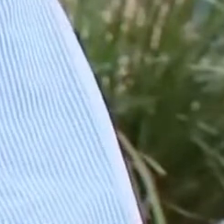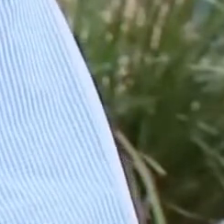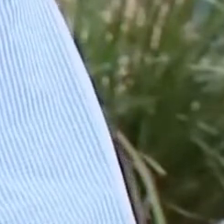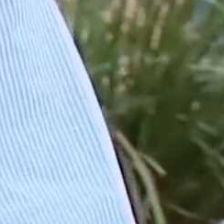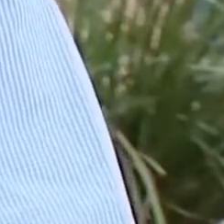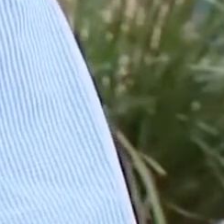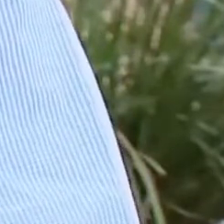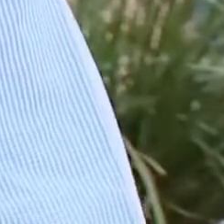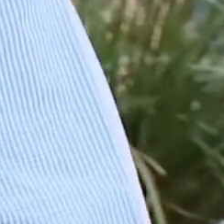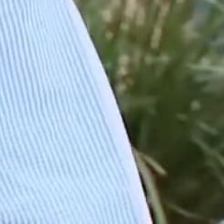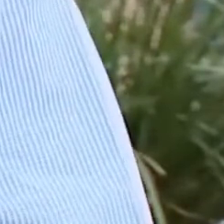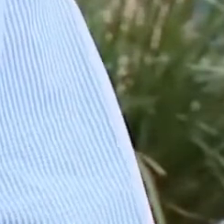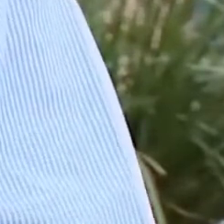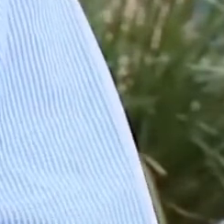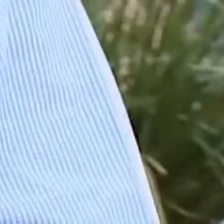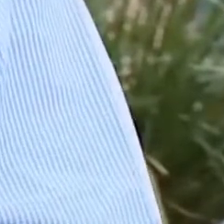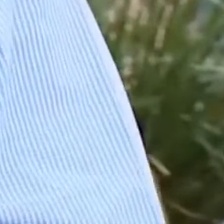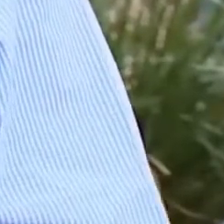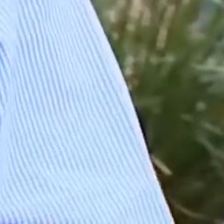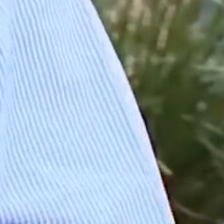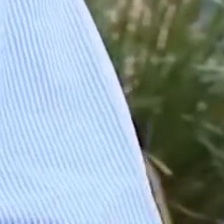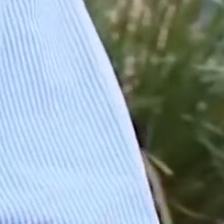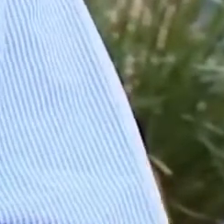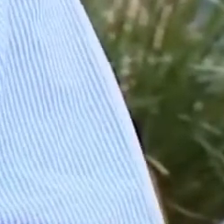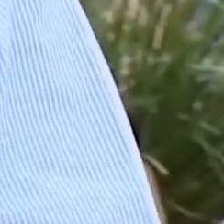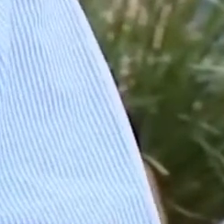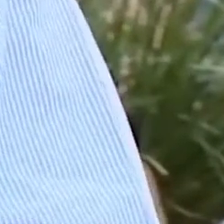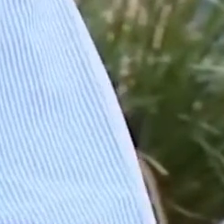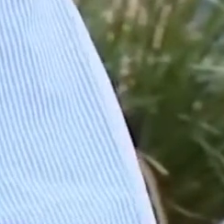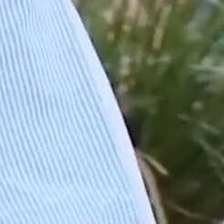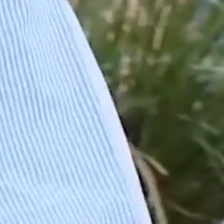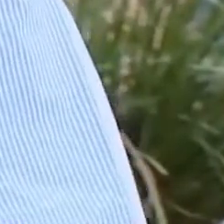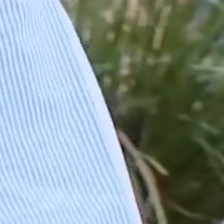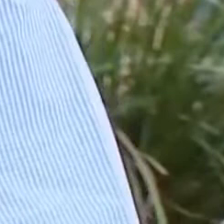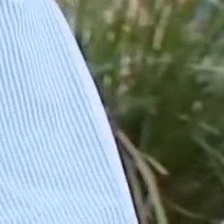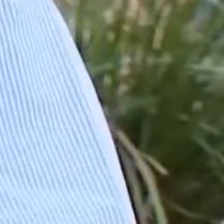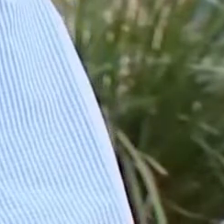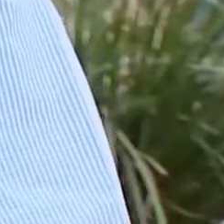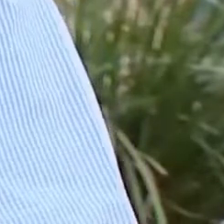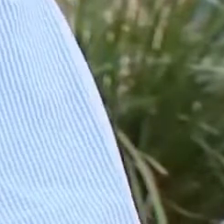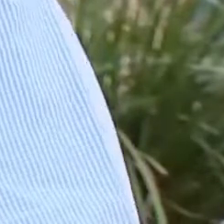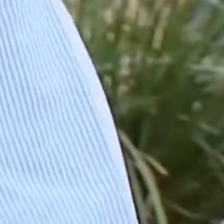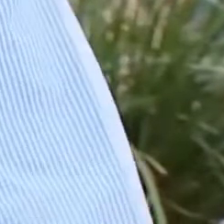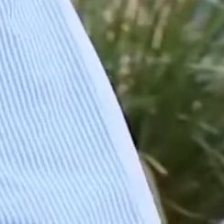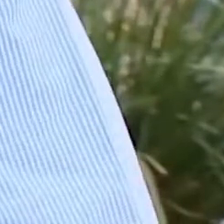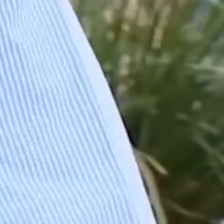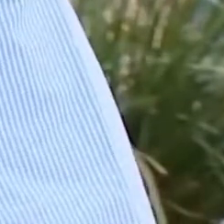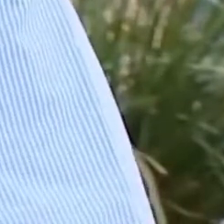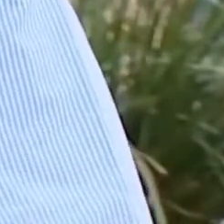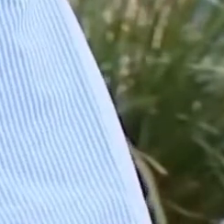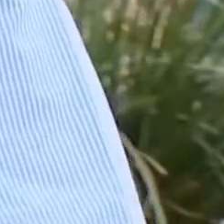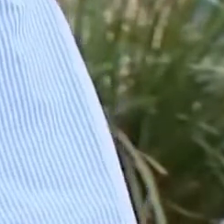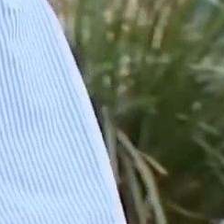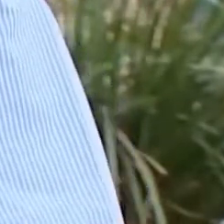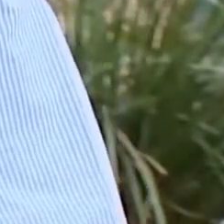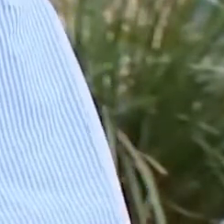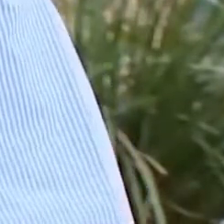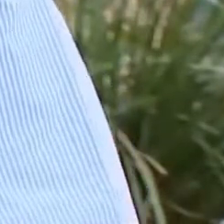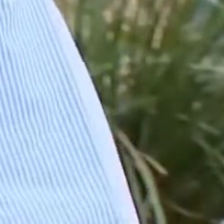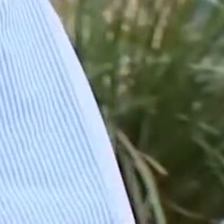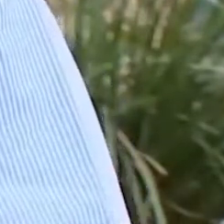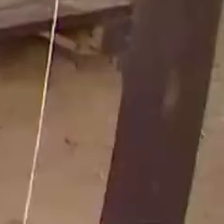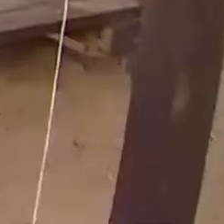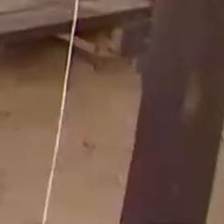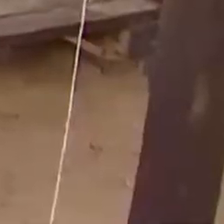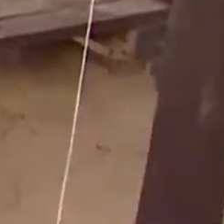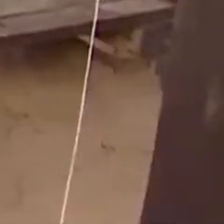essa necessidade e vai estar encaminhando mais alguns bancos para o conforto de todos que utilizam da Praça Santa